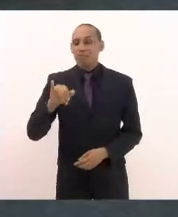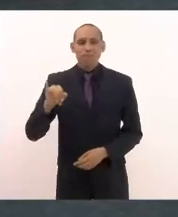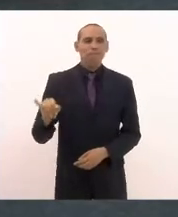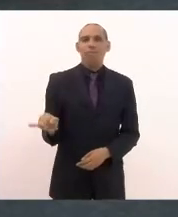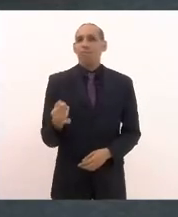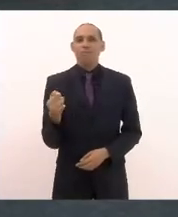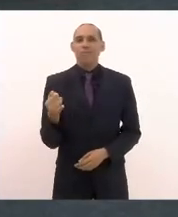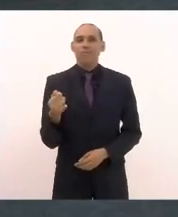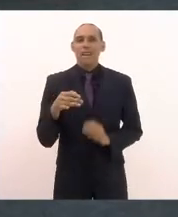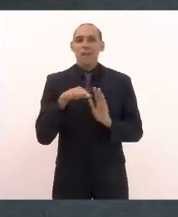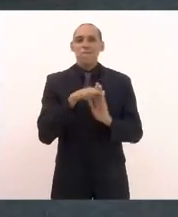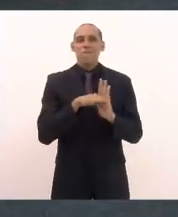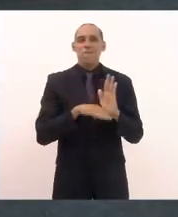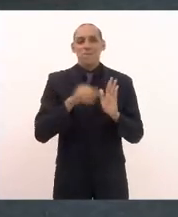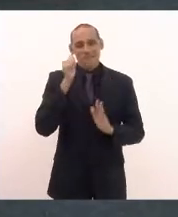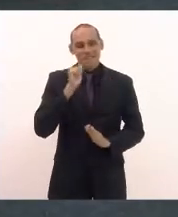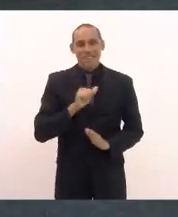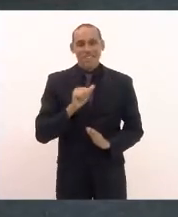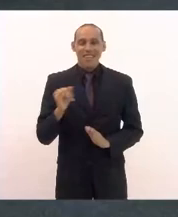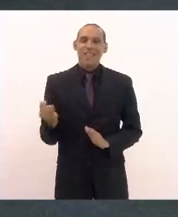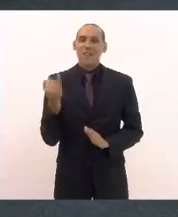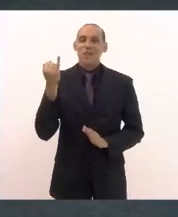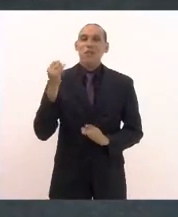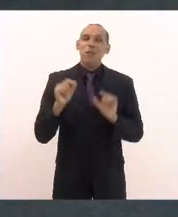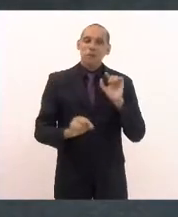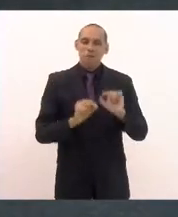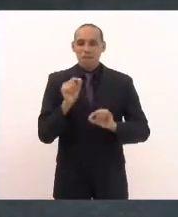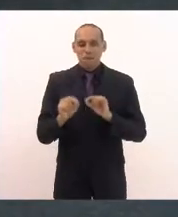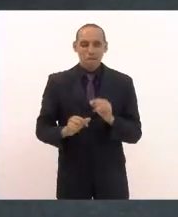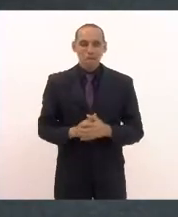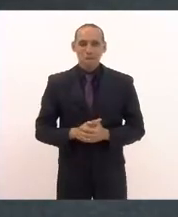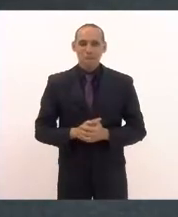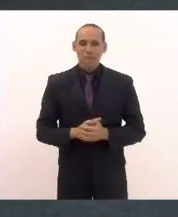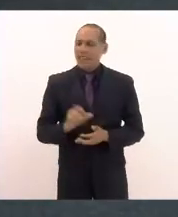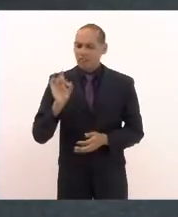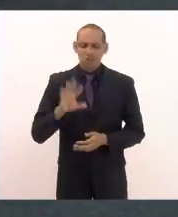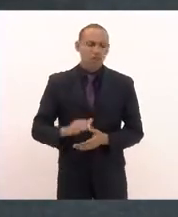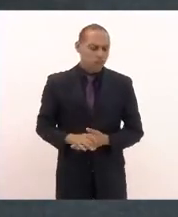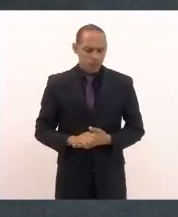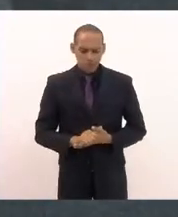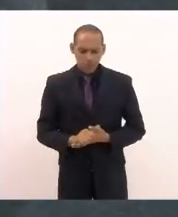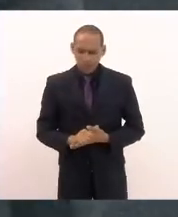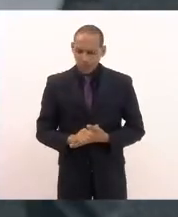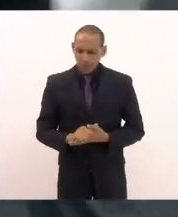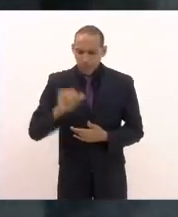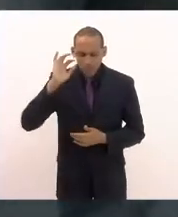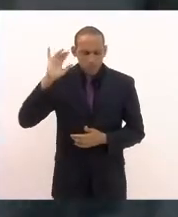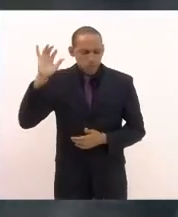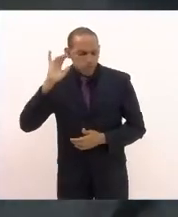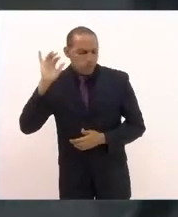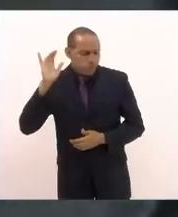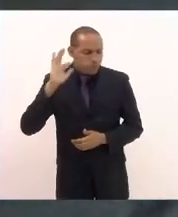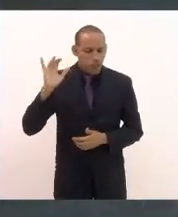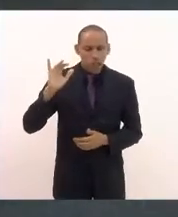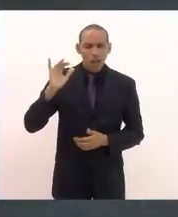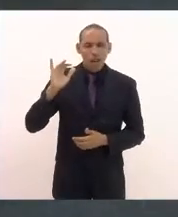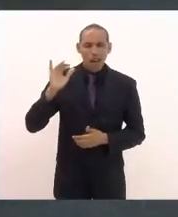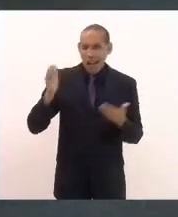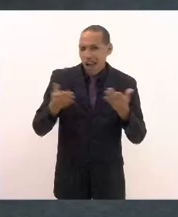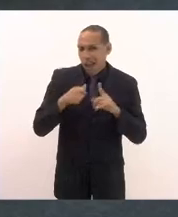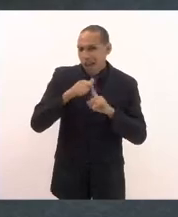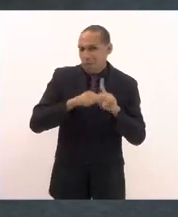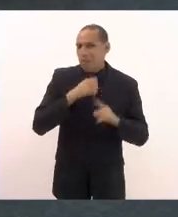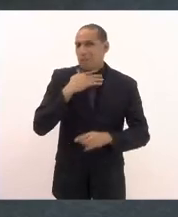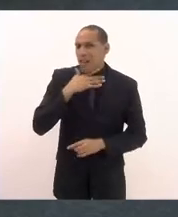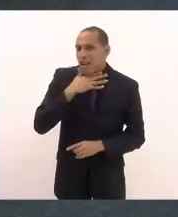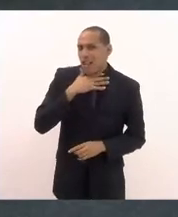pauta feminina, importante também dizer de não só vislumbrar no mês de março, porque